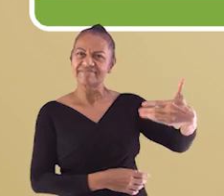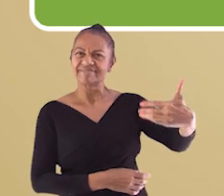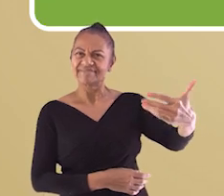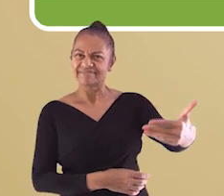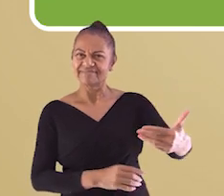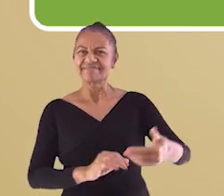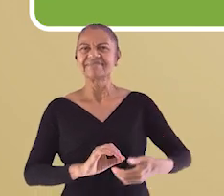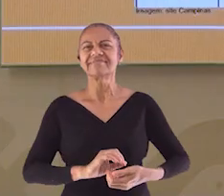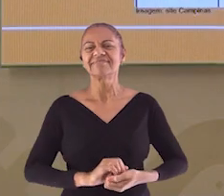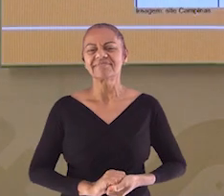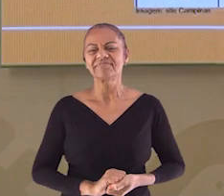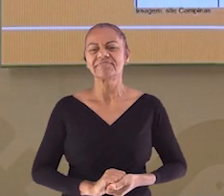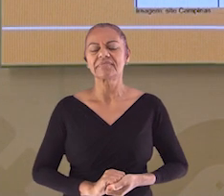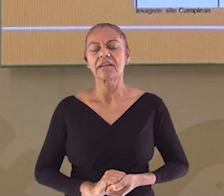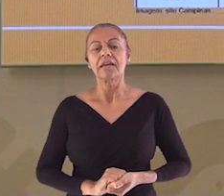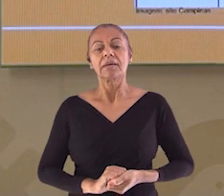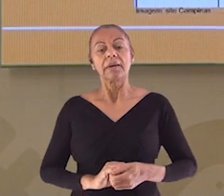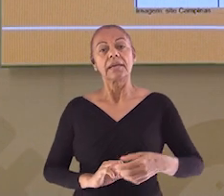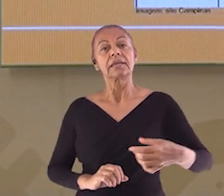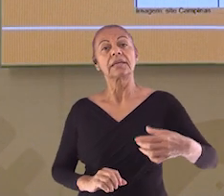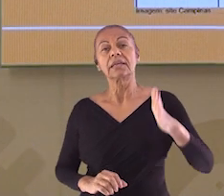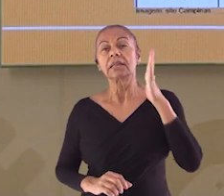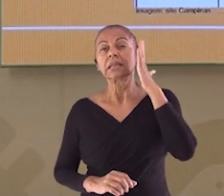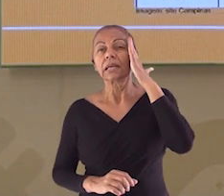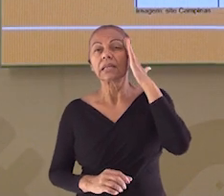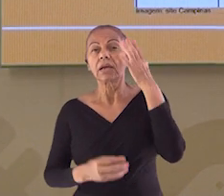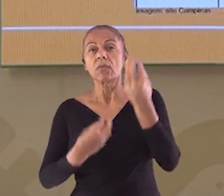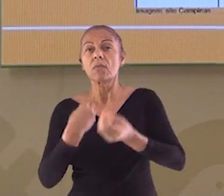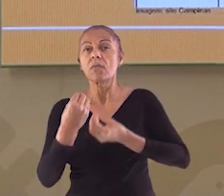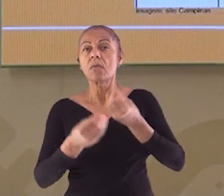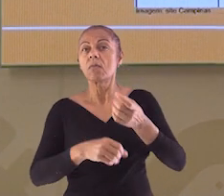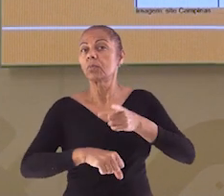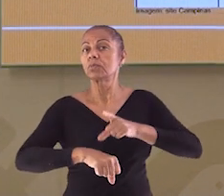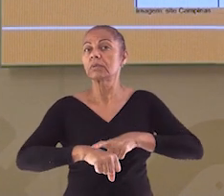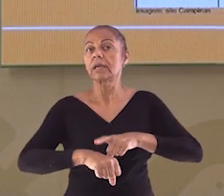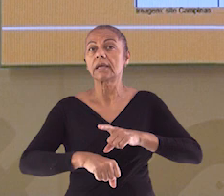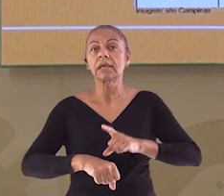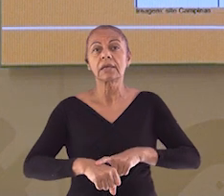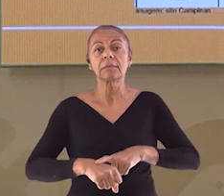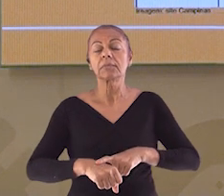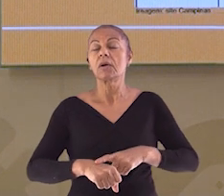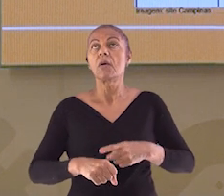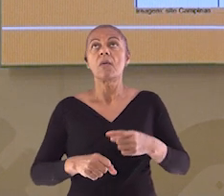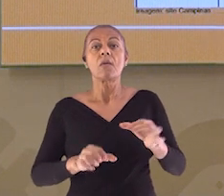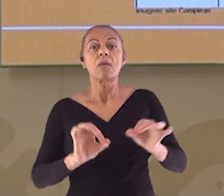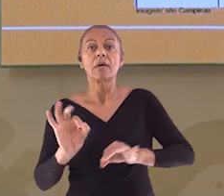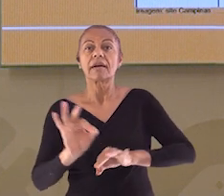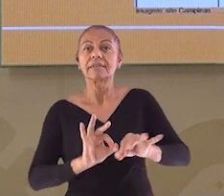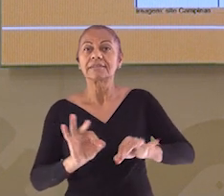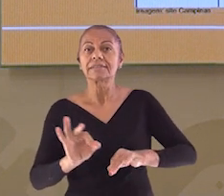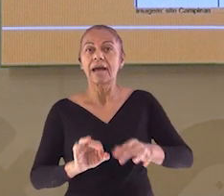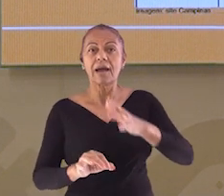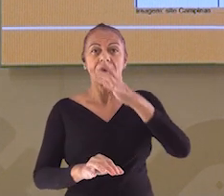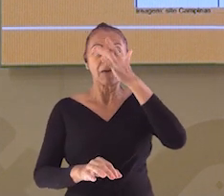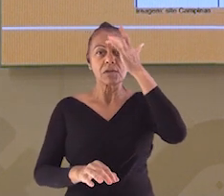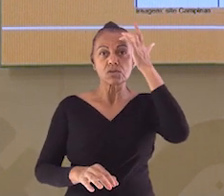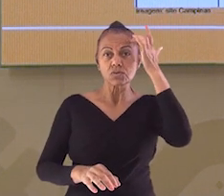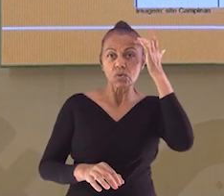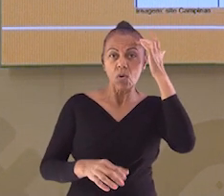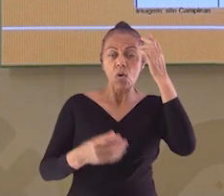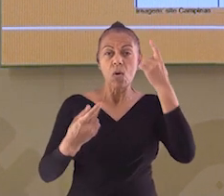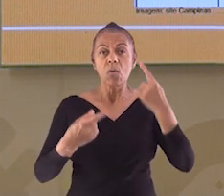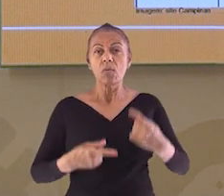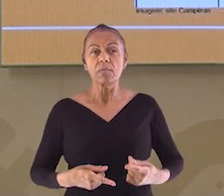por diante. Para que pudesse entender como poderia organizar o tempo e criar o calendário, o ser humano também